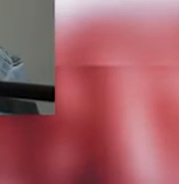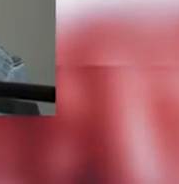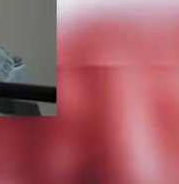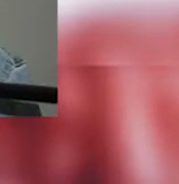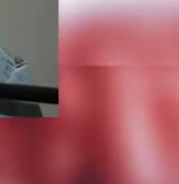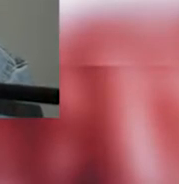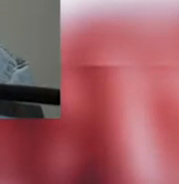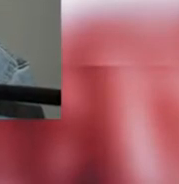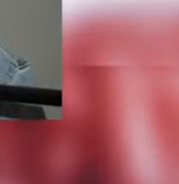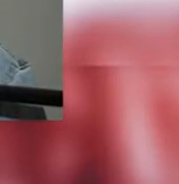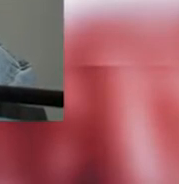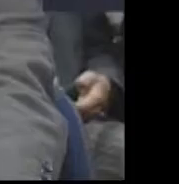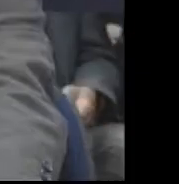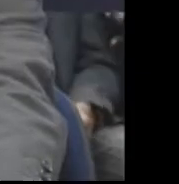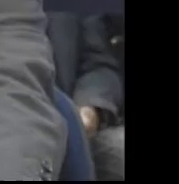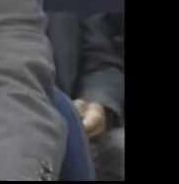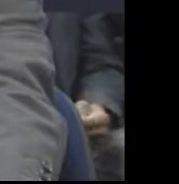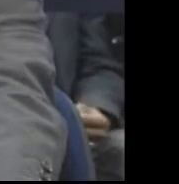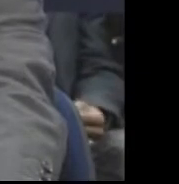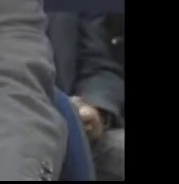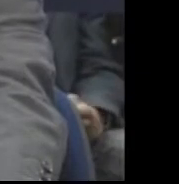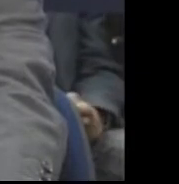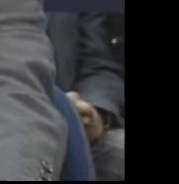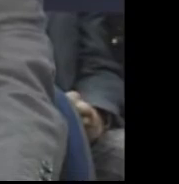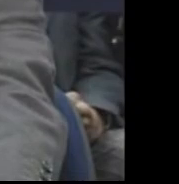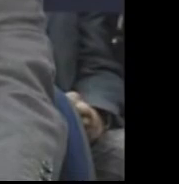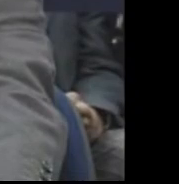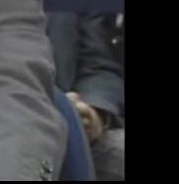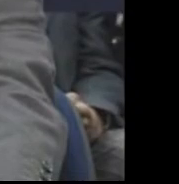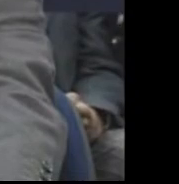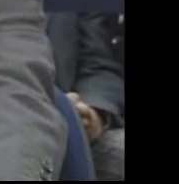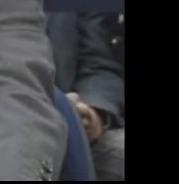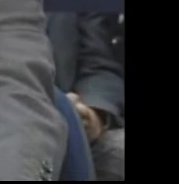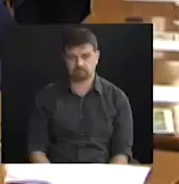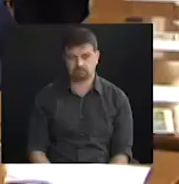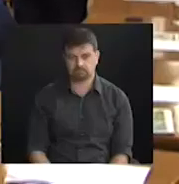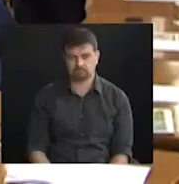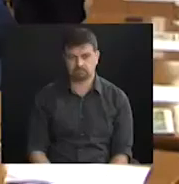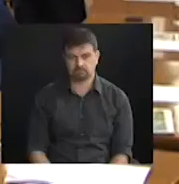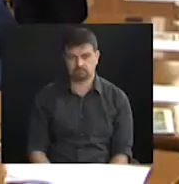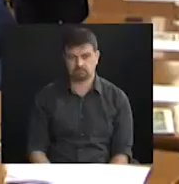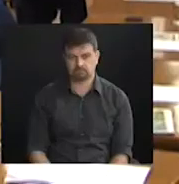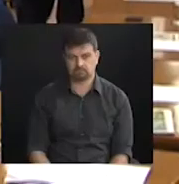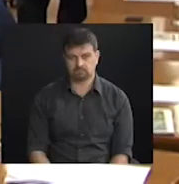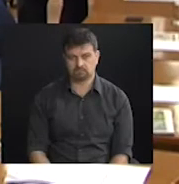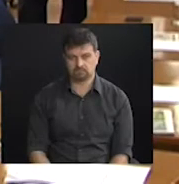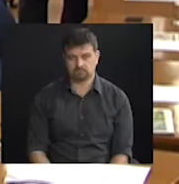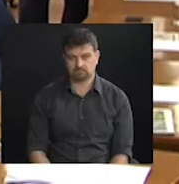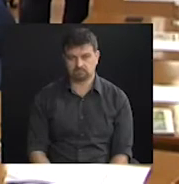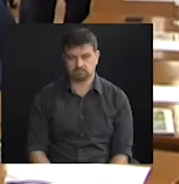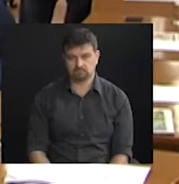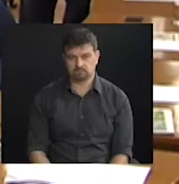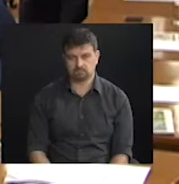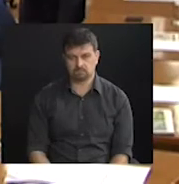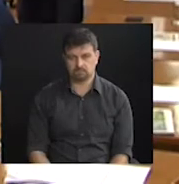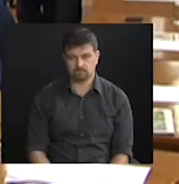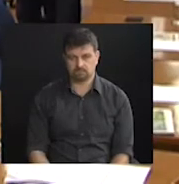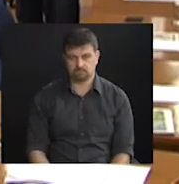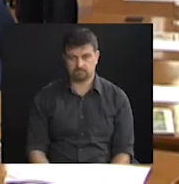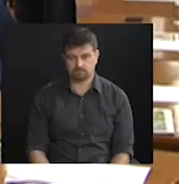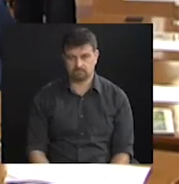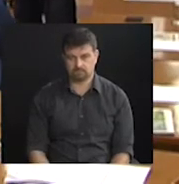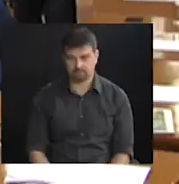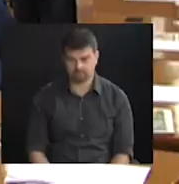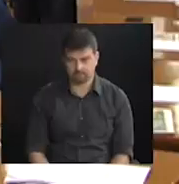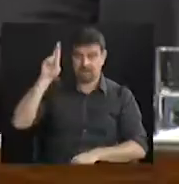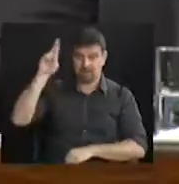notificou a ex prefeita izalene tiene e o ex prefeito Hélio de Oliveira Santos para que cada um Apresente a defesa das rejeições as